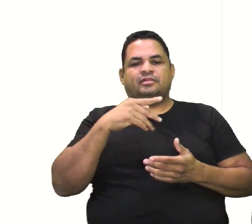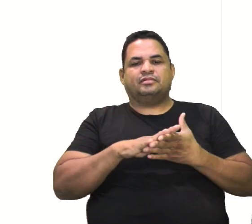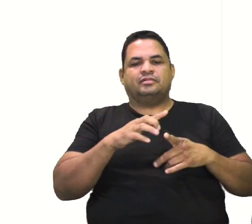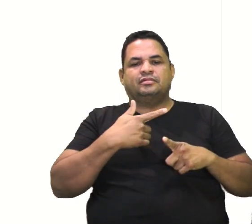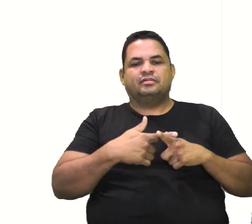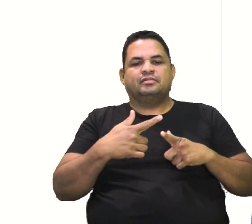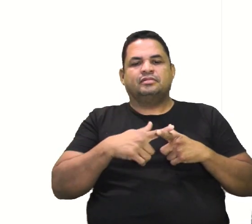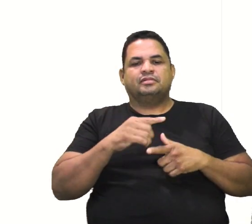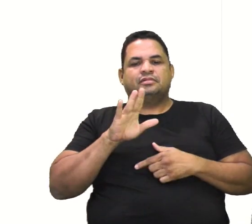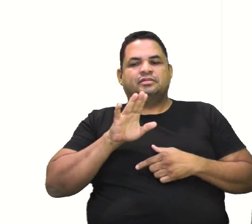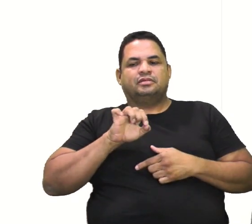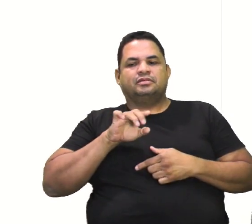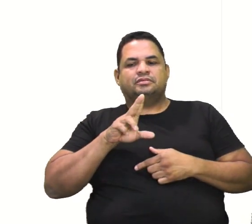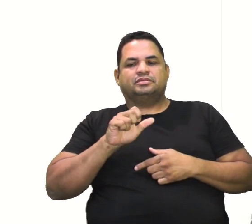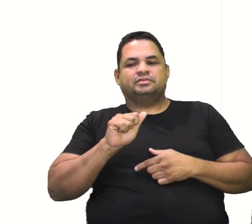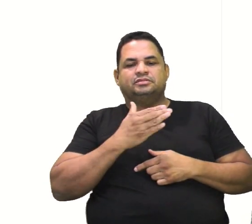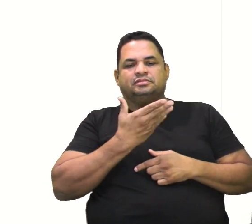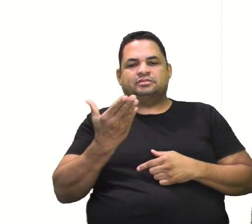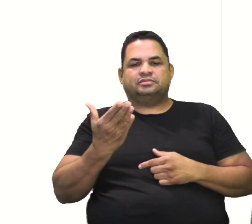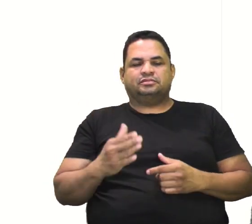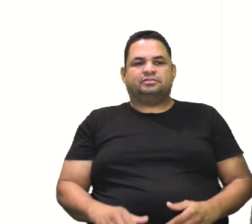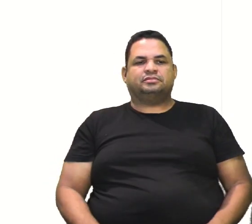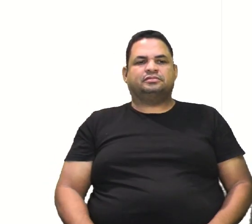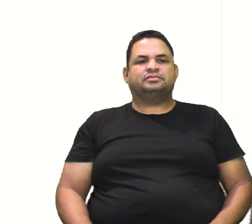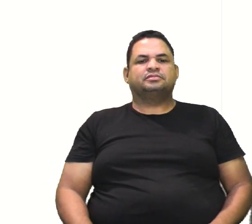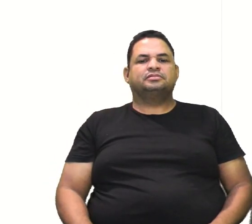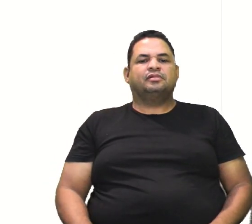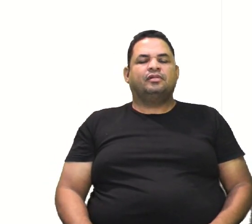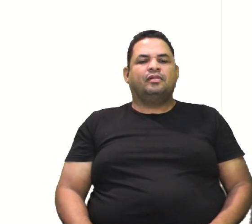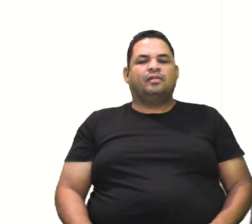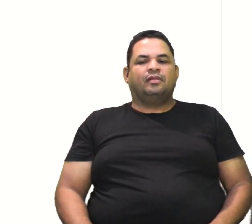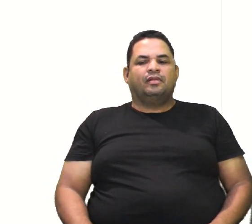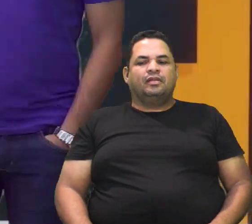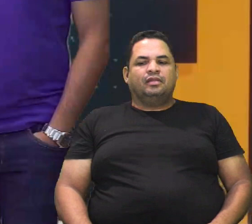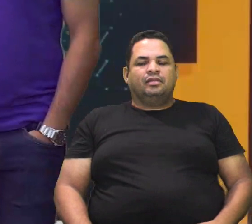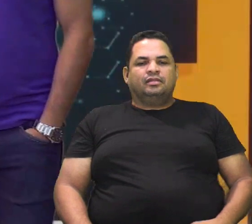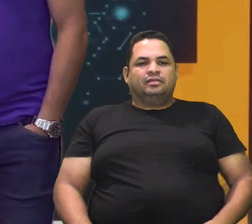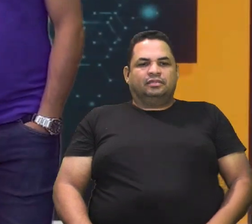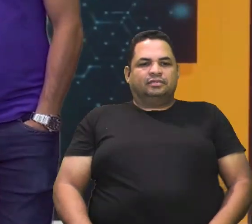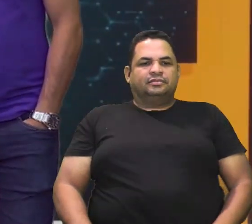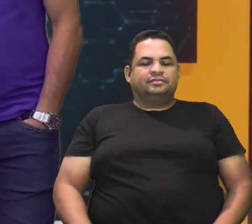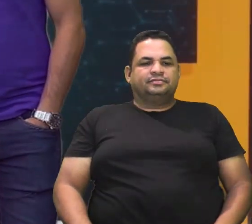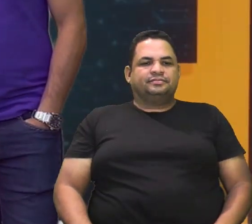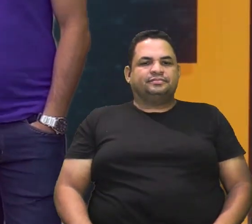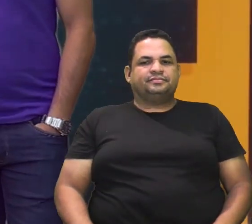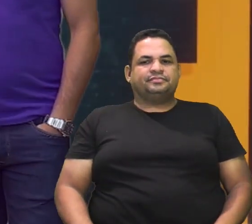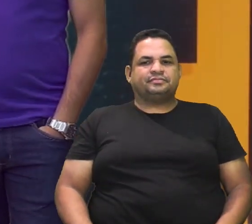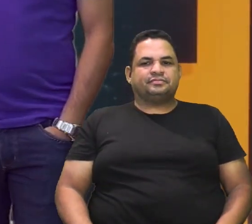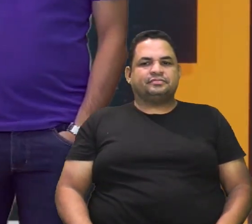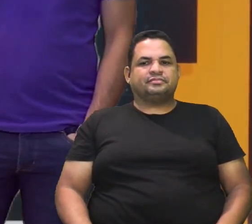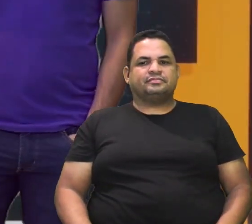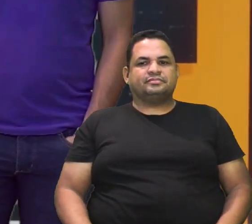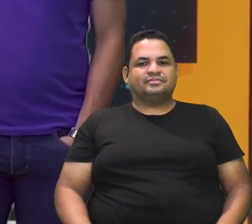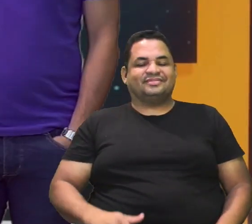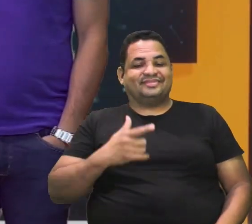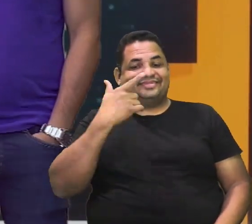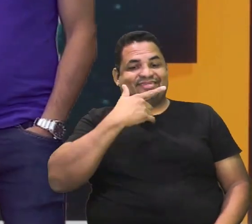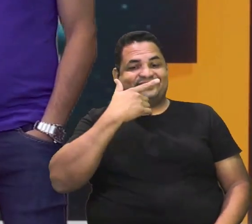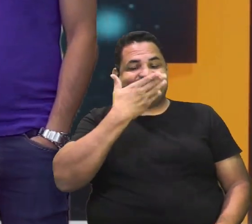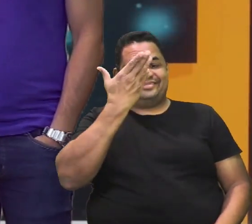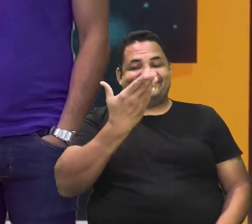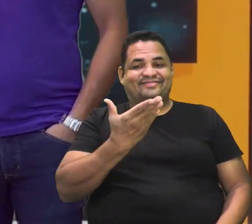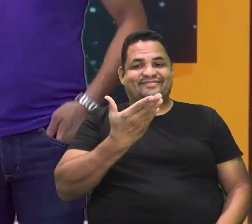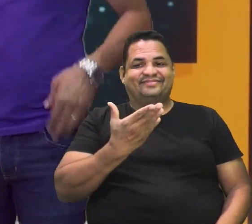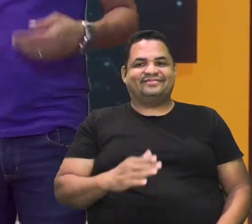de problemas de tangência. Olha aqui com a gente. Será que a tangente tem problema, né? E engraçado, Problemas de aí,